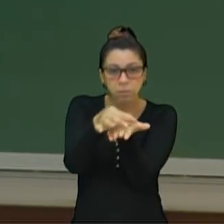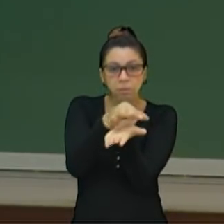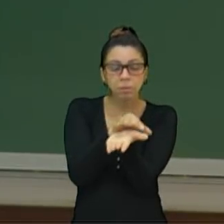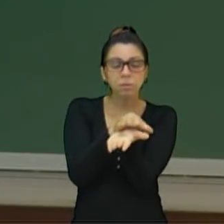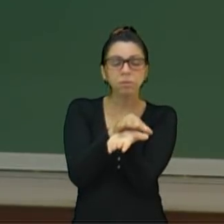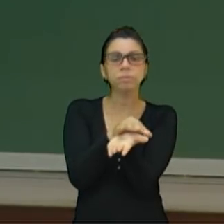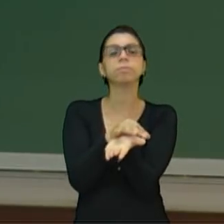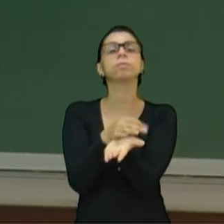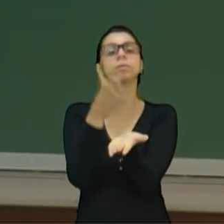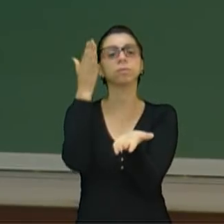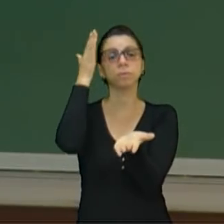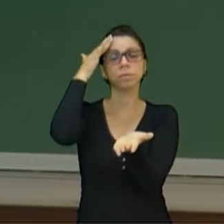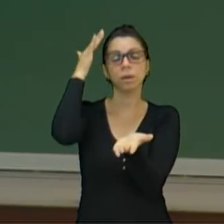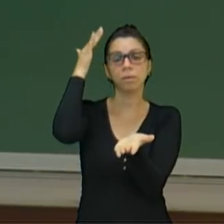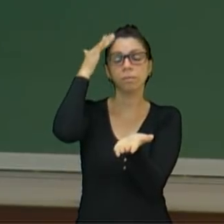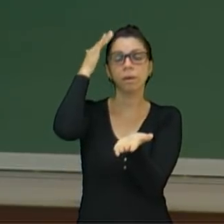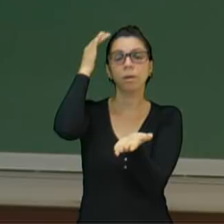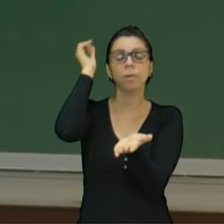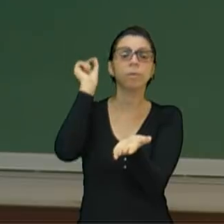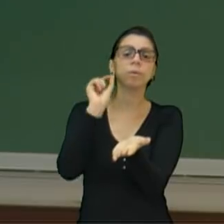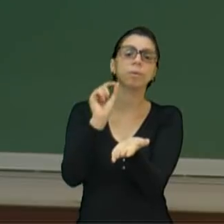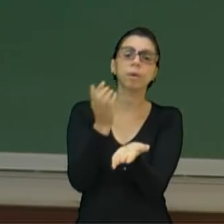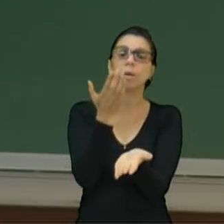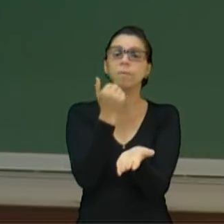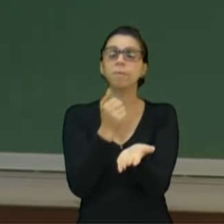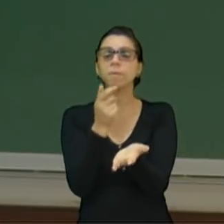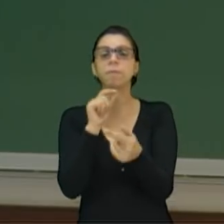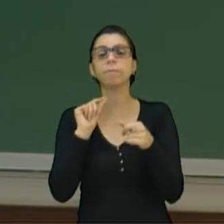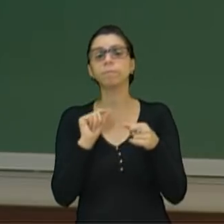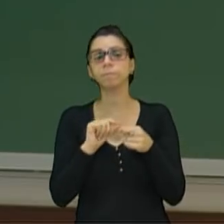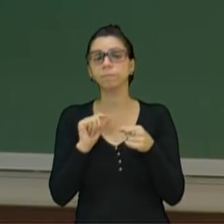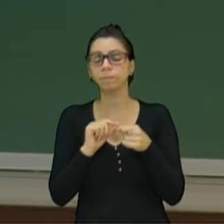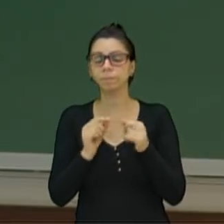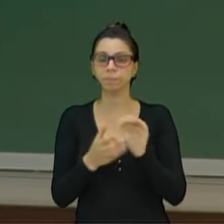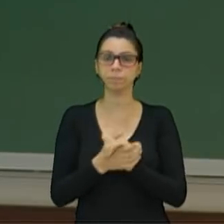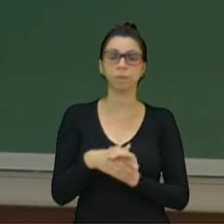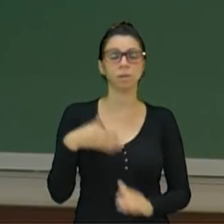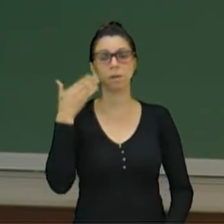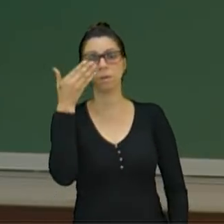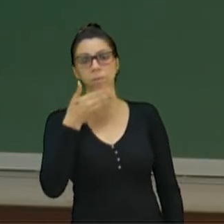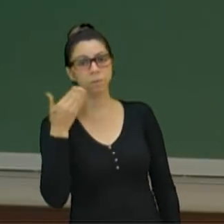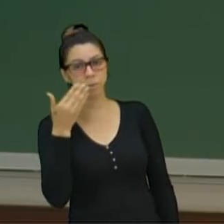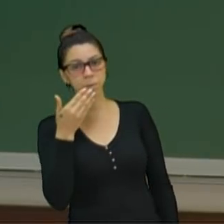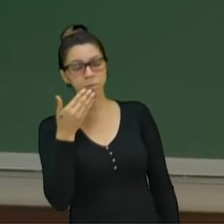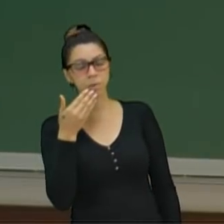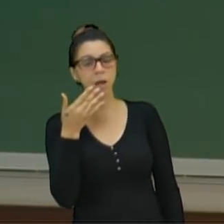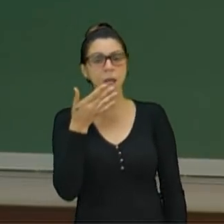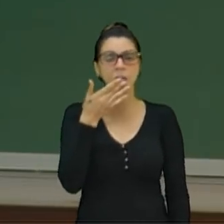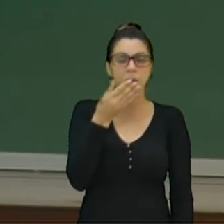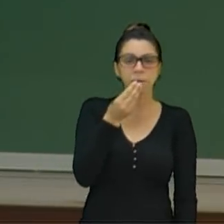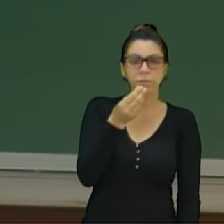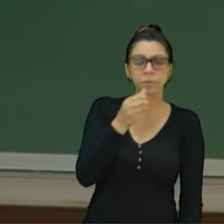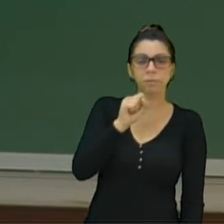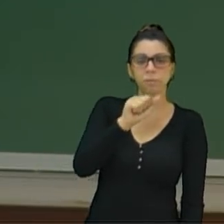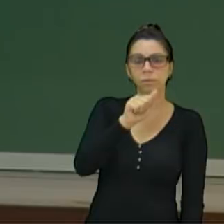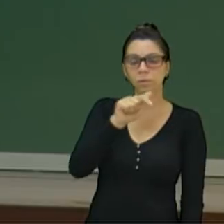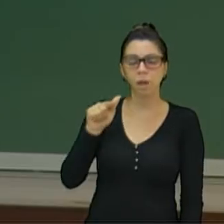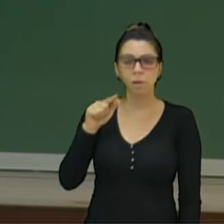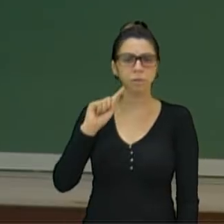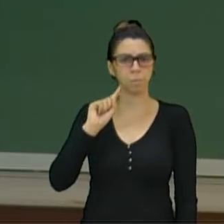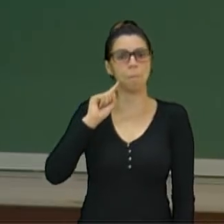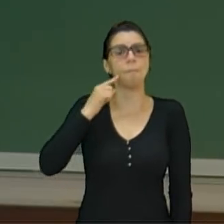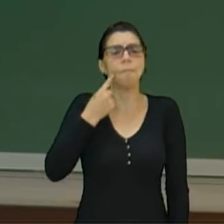a química do que esse alimento é feito. Se ele é doce, se ele é salgado, se ele é azedo e assim por